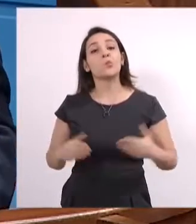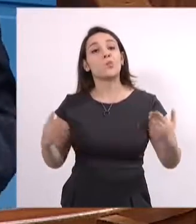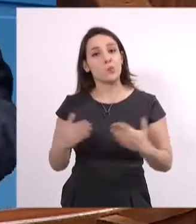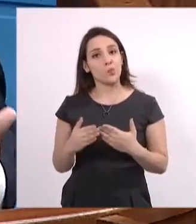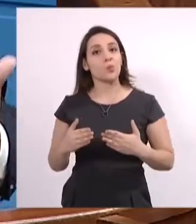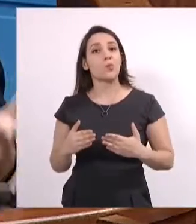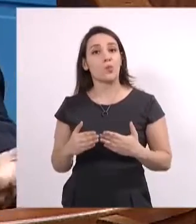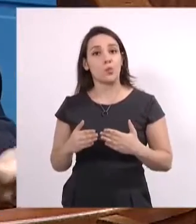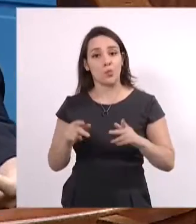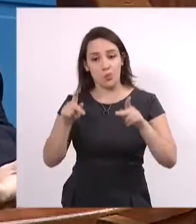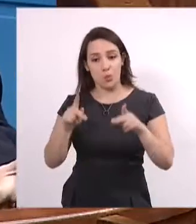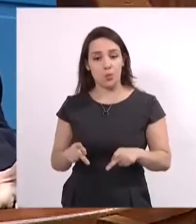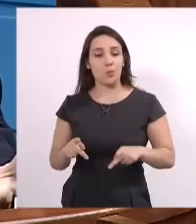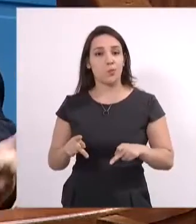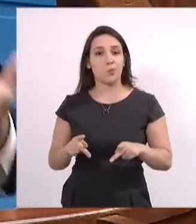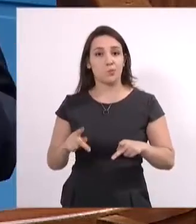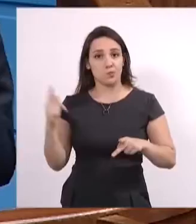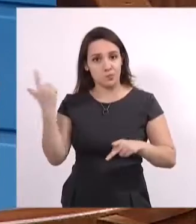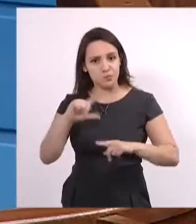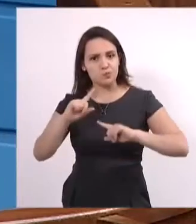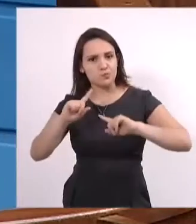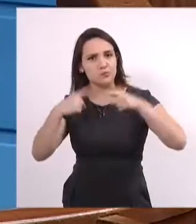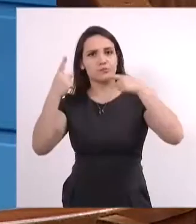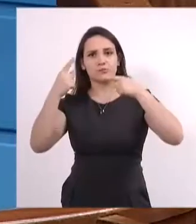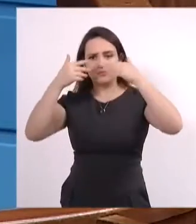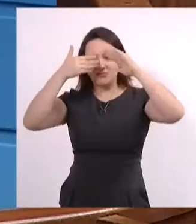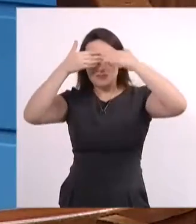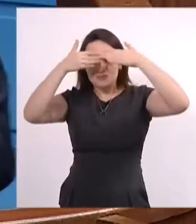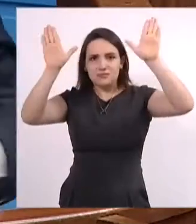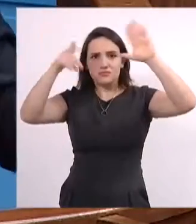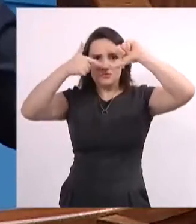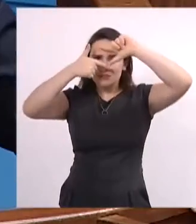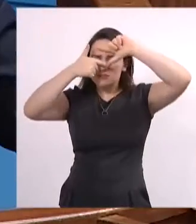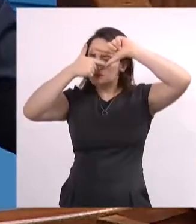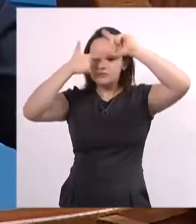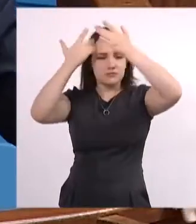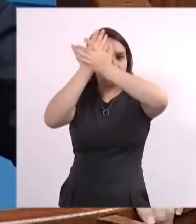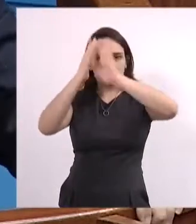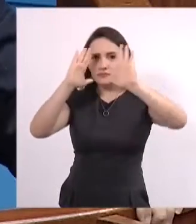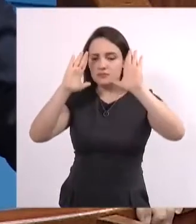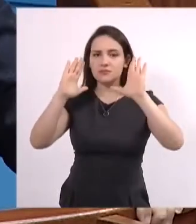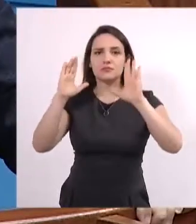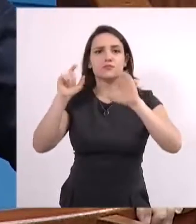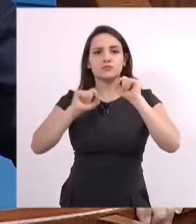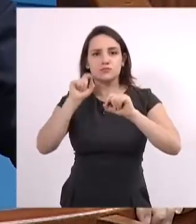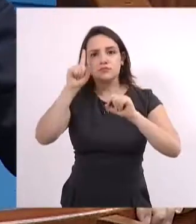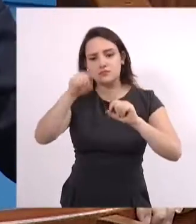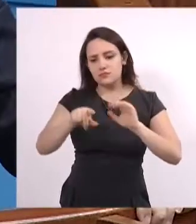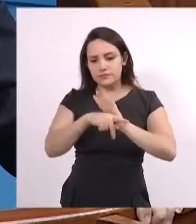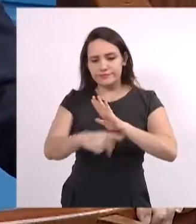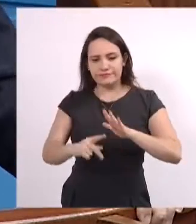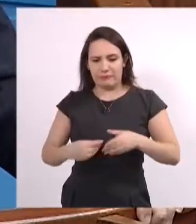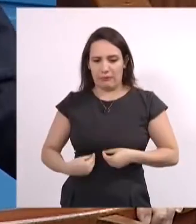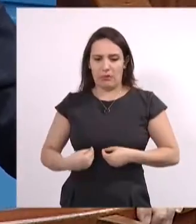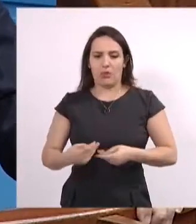dúvidas e não ter mais preconceito para doar órgãos, que é um ato